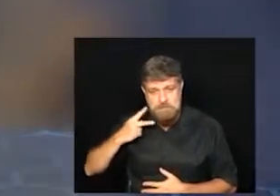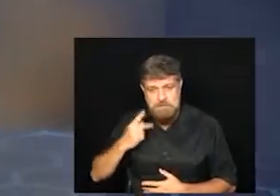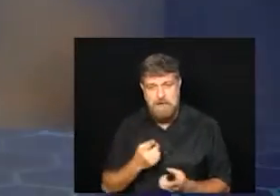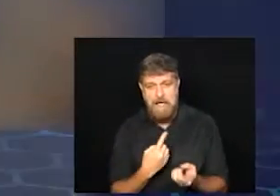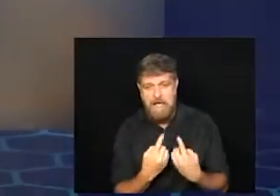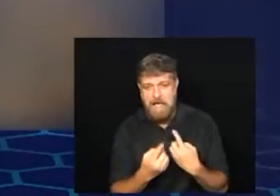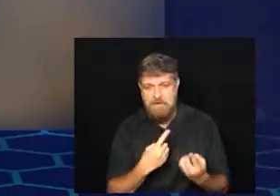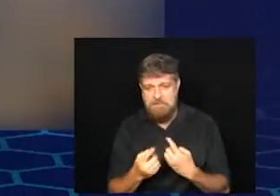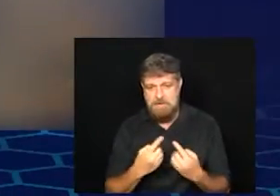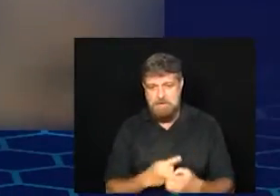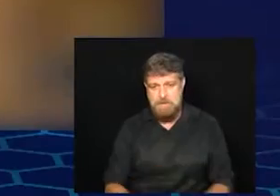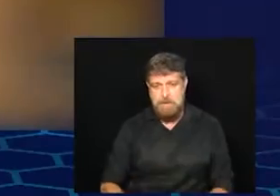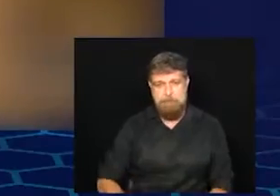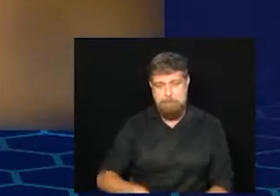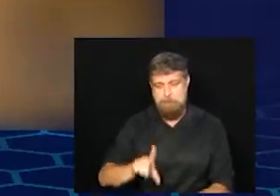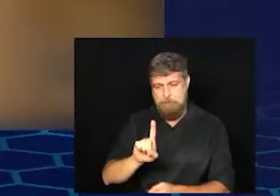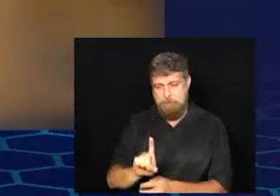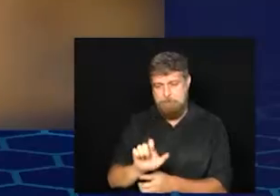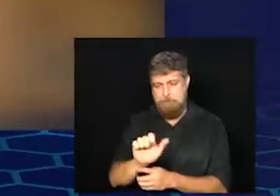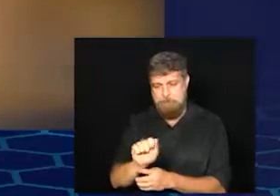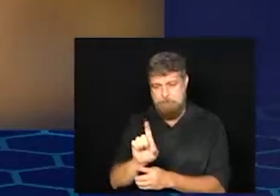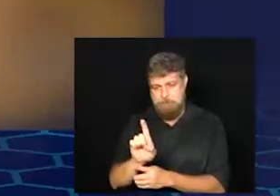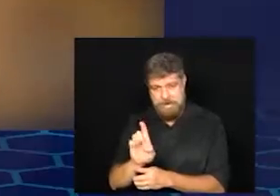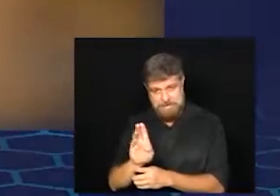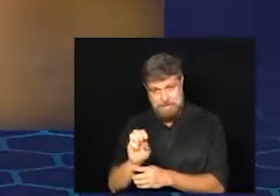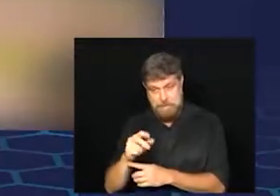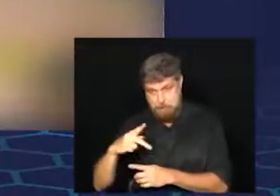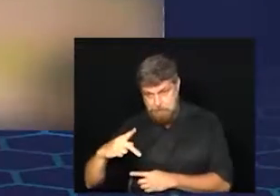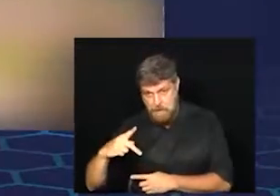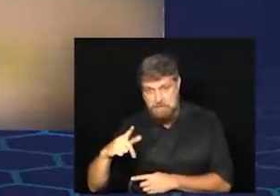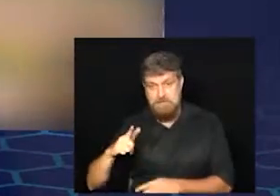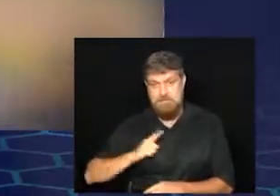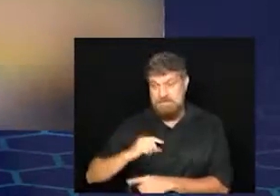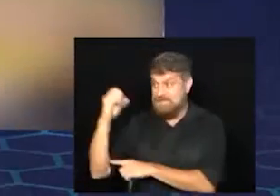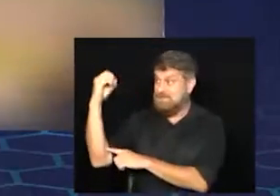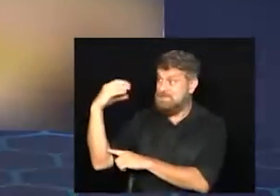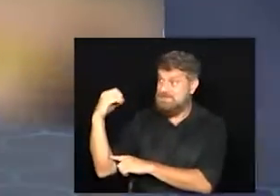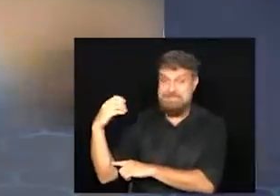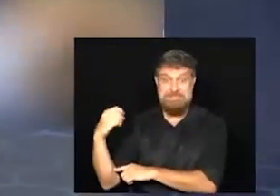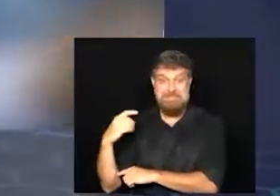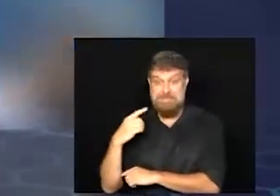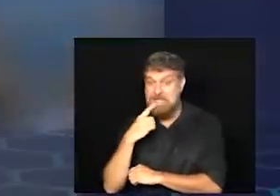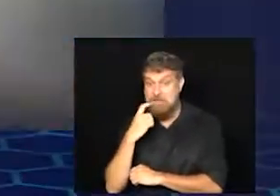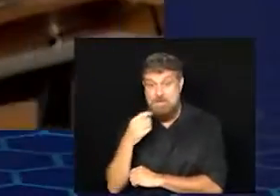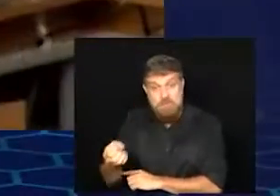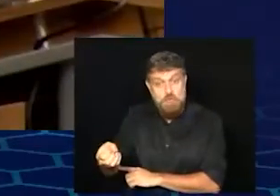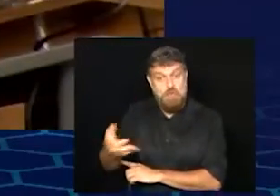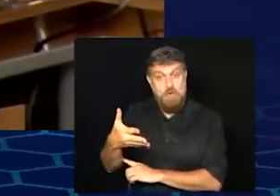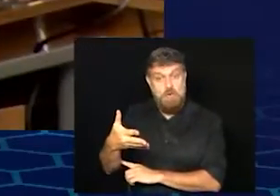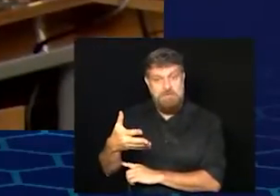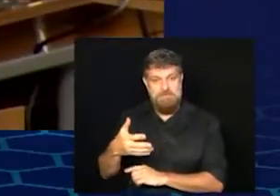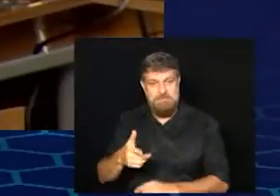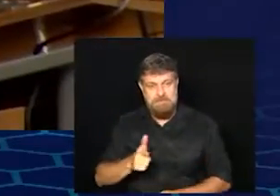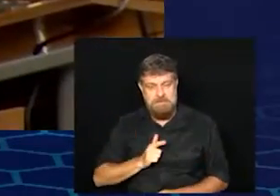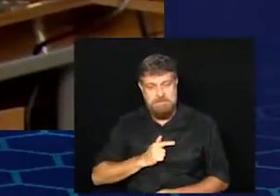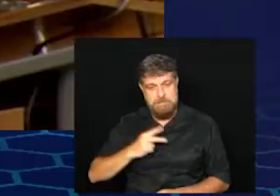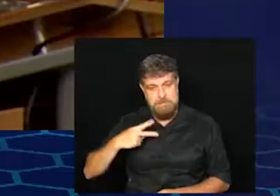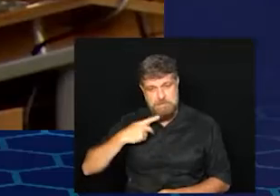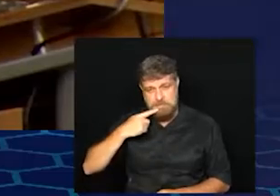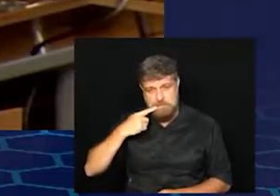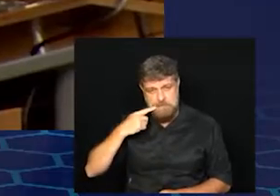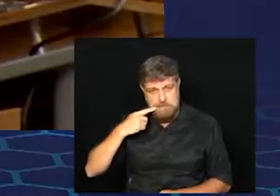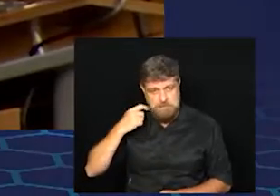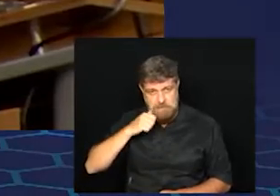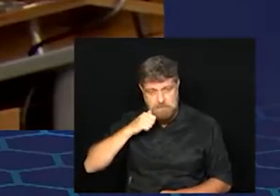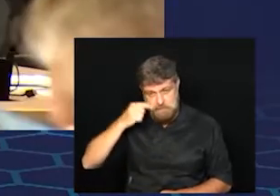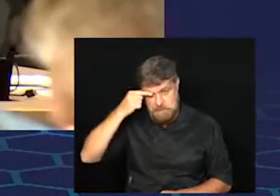Avenida Baden-Powell, no Jardim Nova Europa, vai ganhar semáforos e nova sinalização. Vereadora Paola